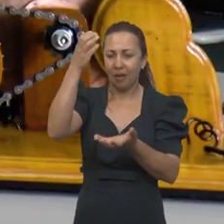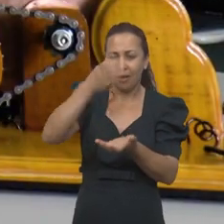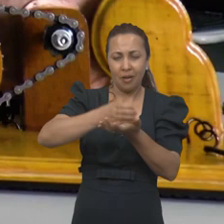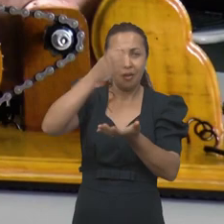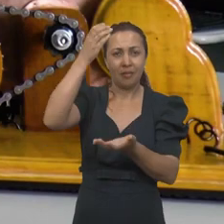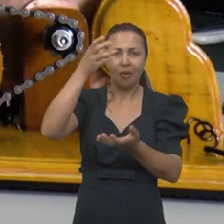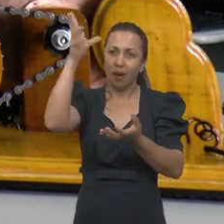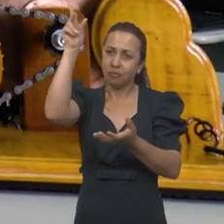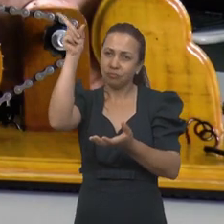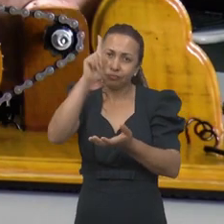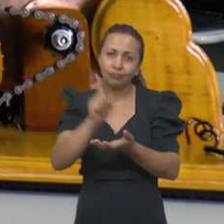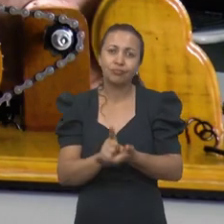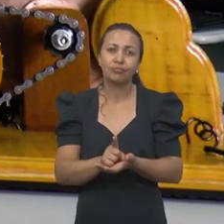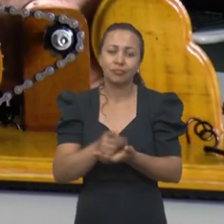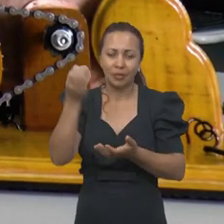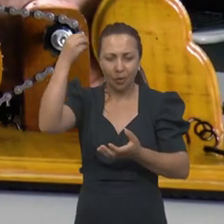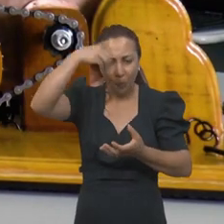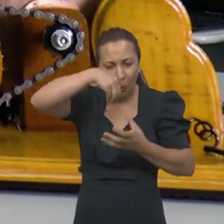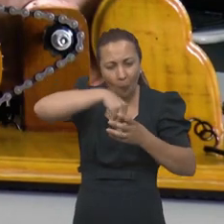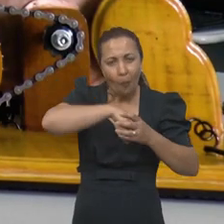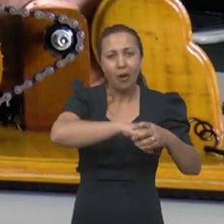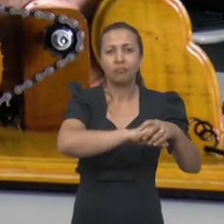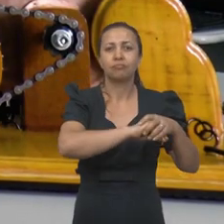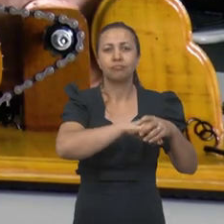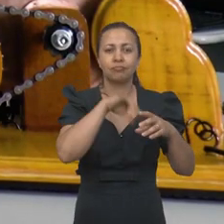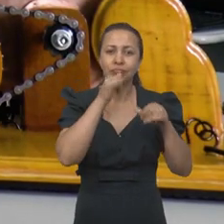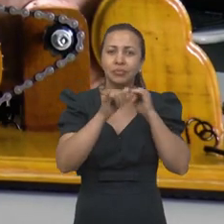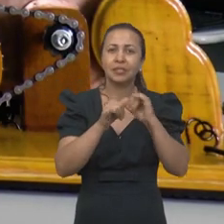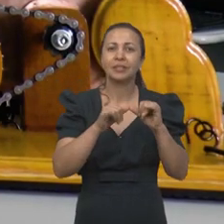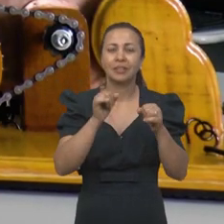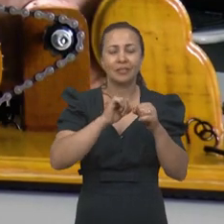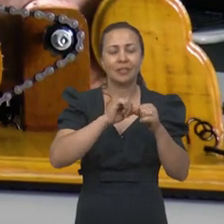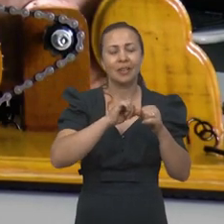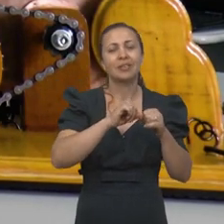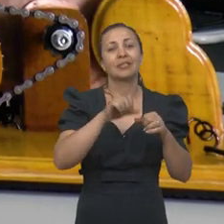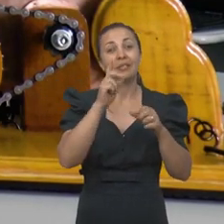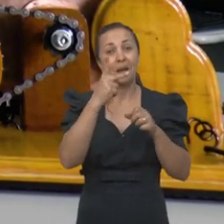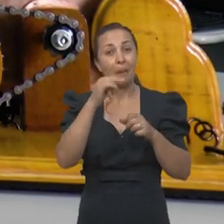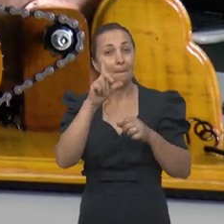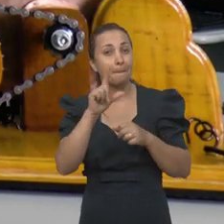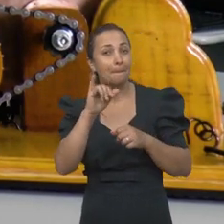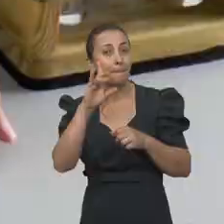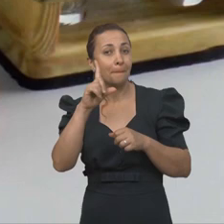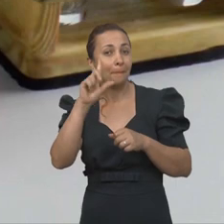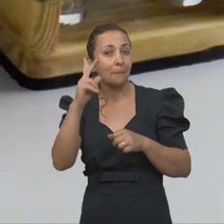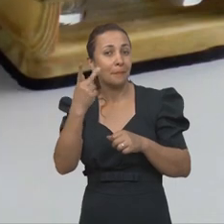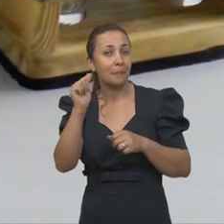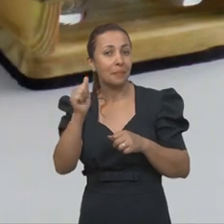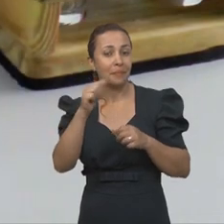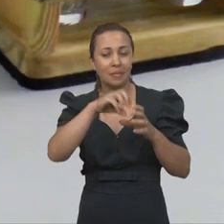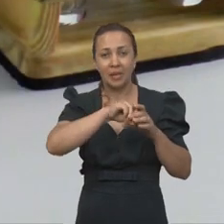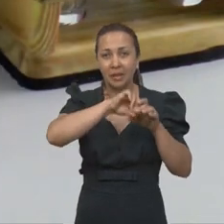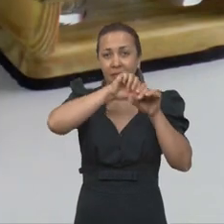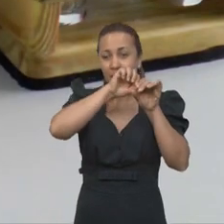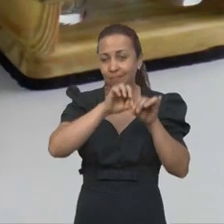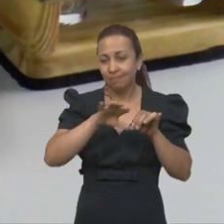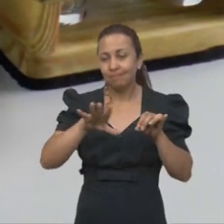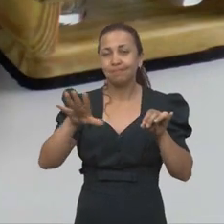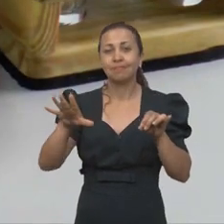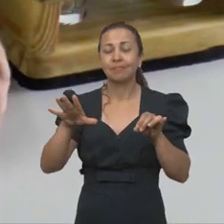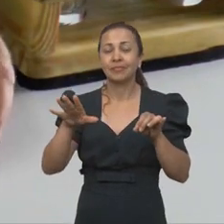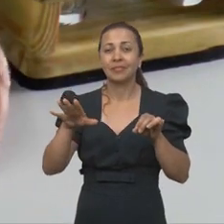carregar essa garrafa de lá dentro com elétron foro E aí faz a filha de volta que é um grande